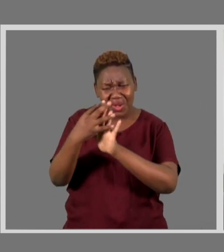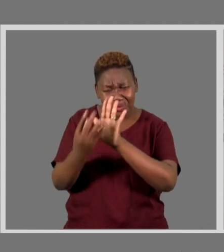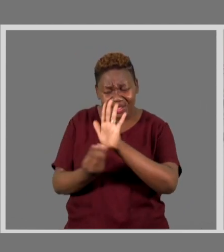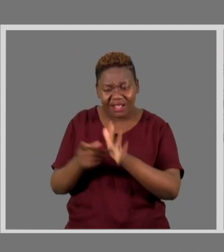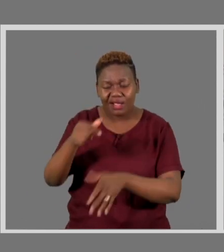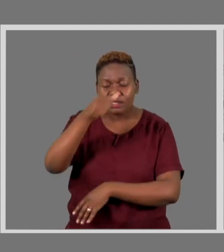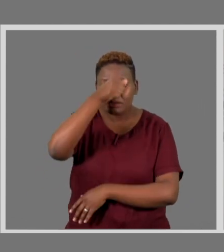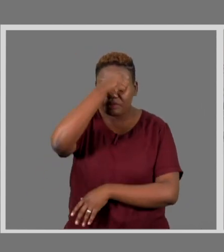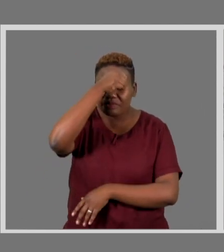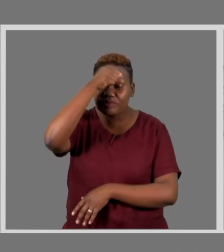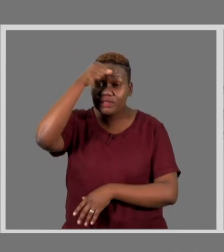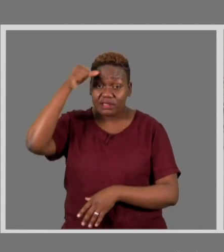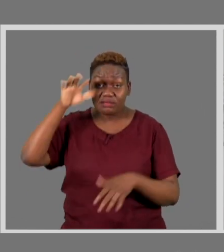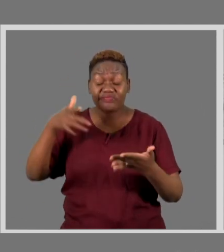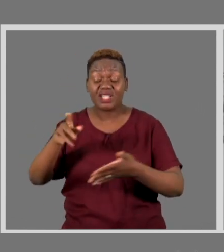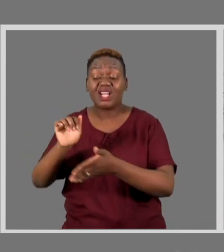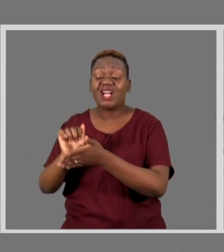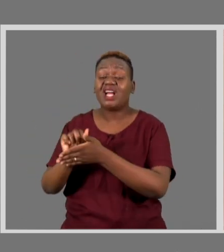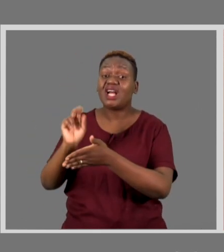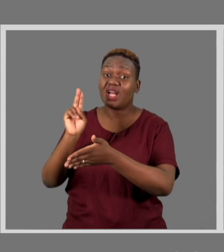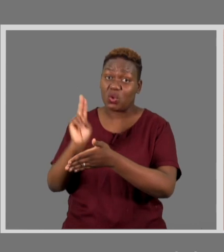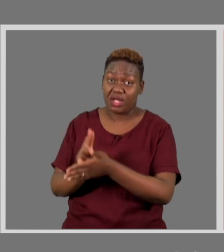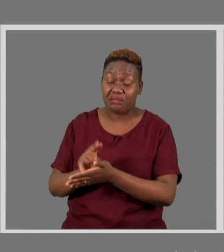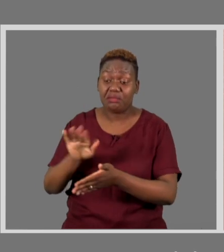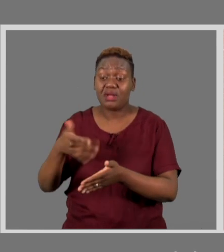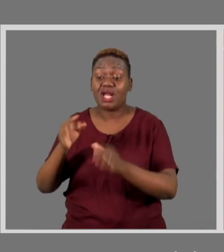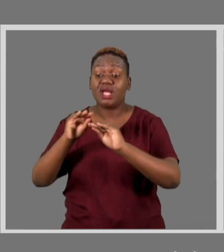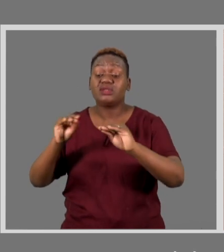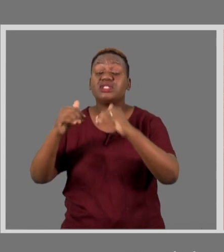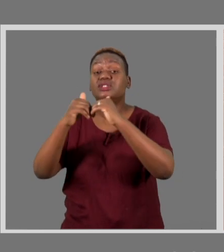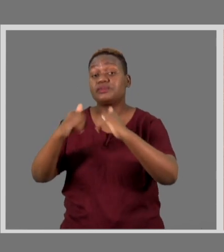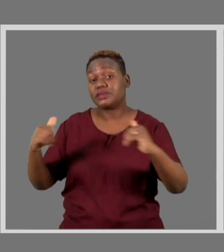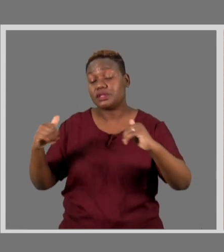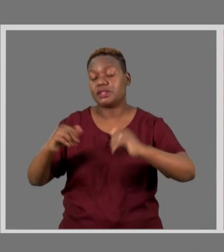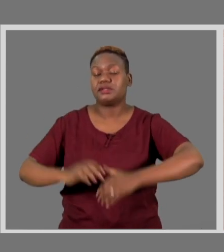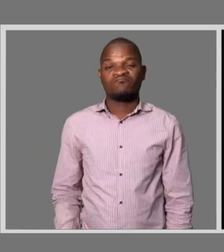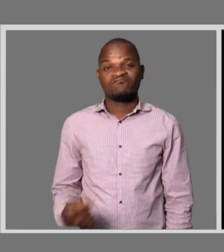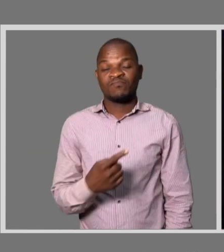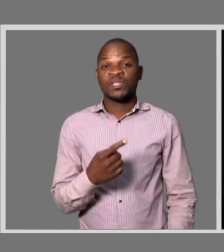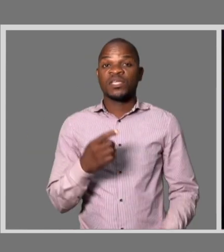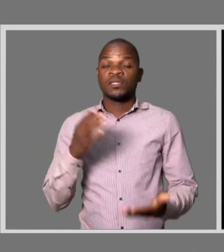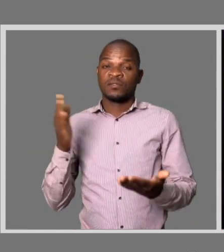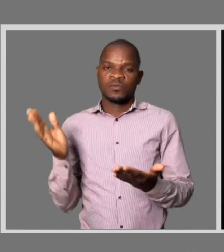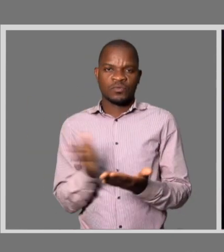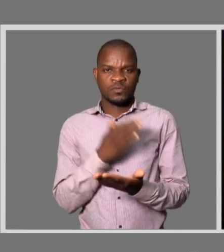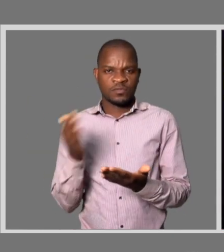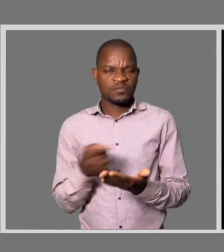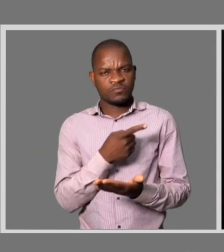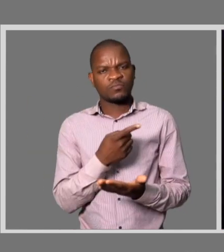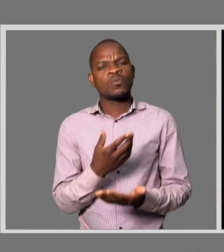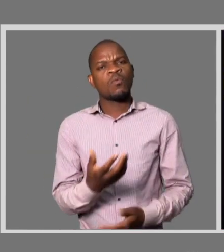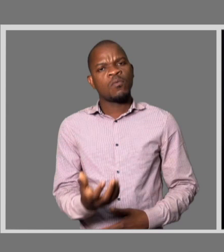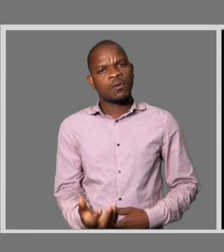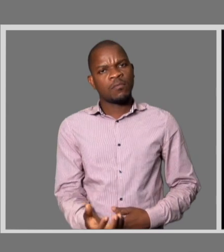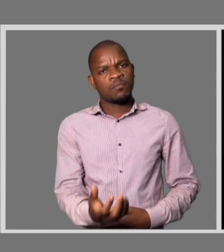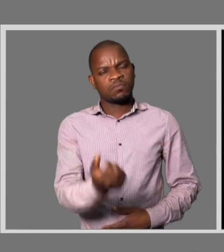aborda as dificuldades de inclusão de alunos com necessidades educativas especiais. Este livro poderá